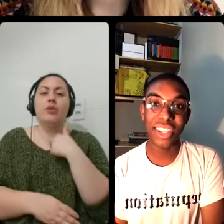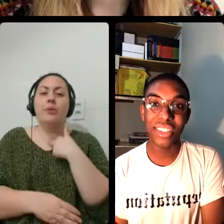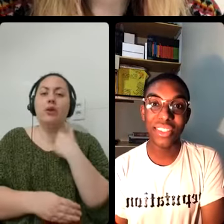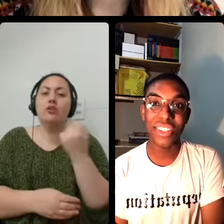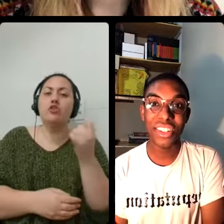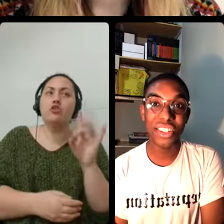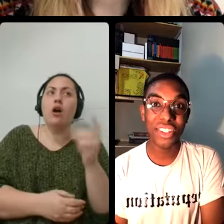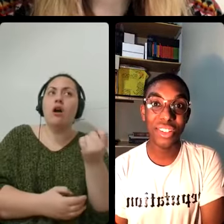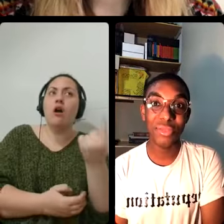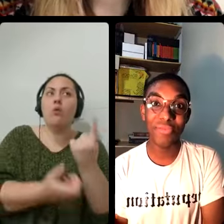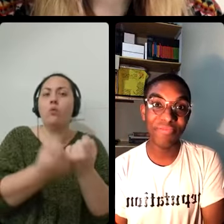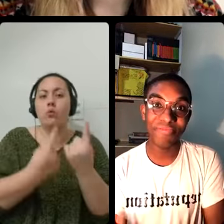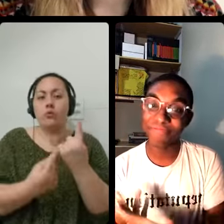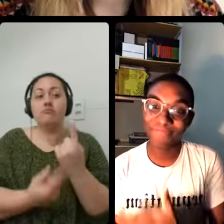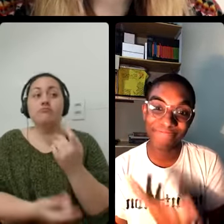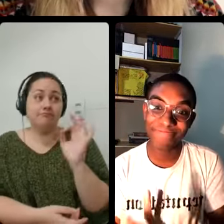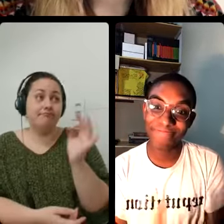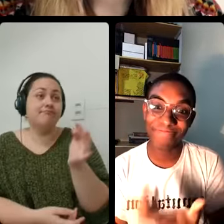Exato, né? Então, assim,